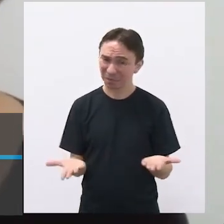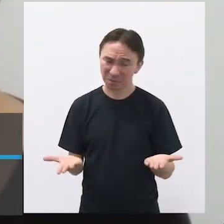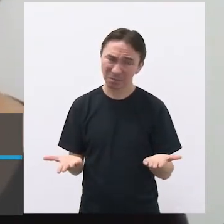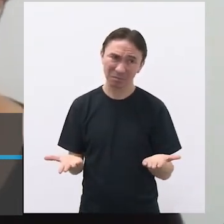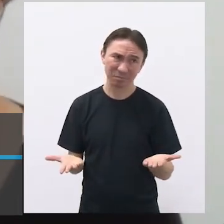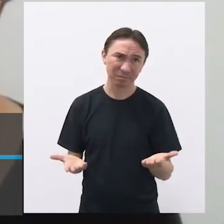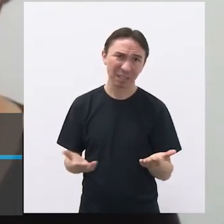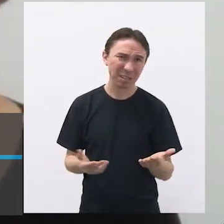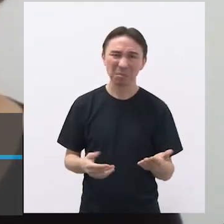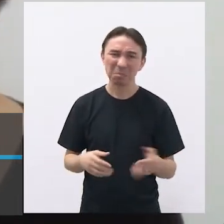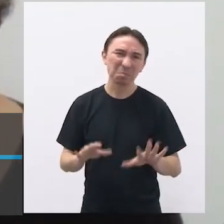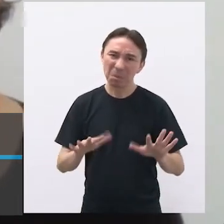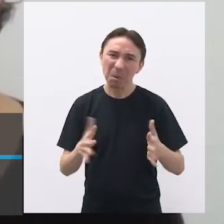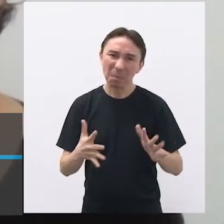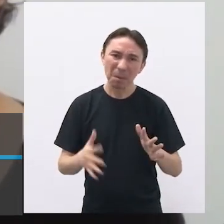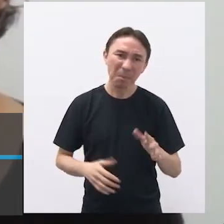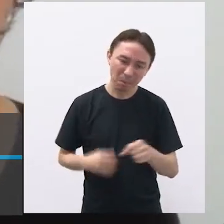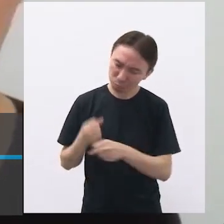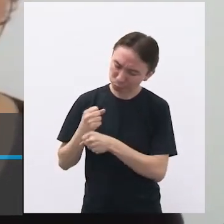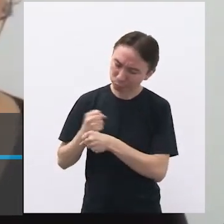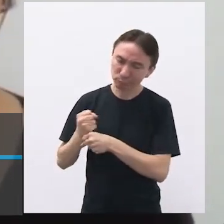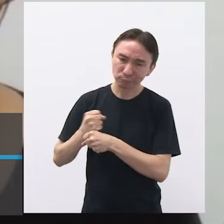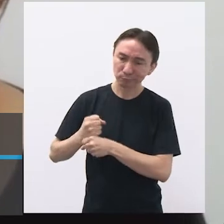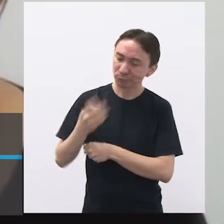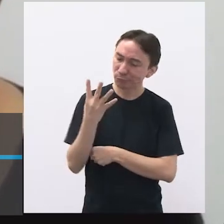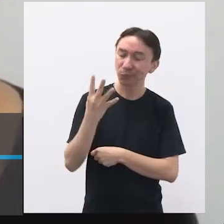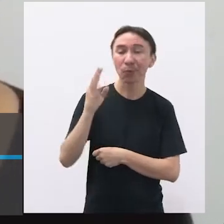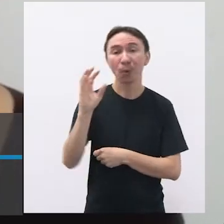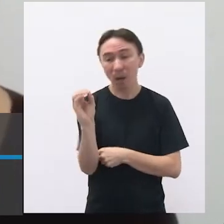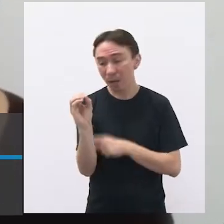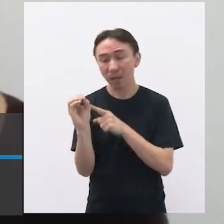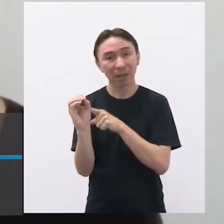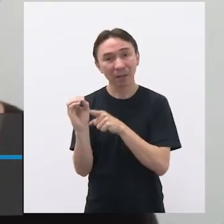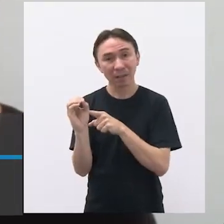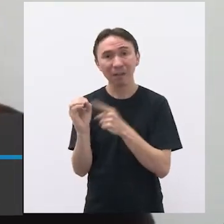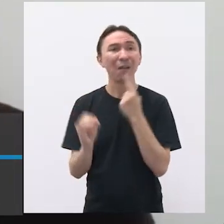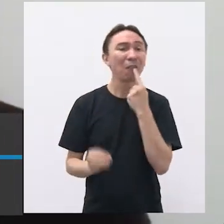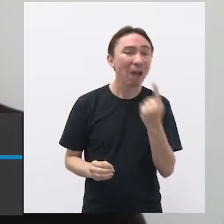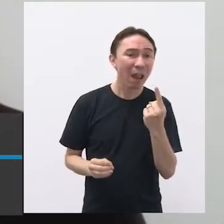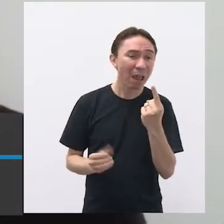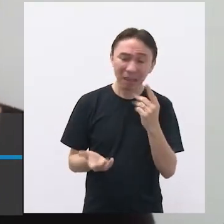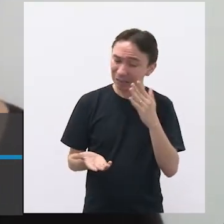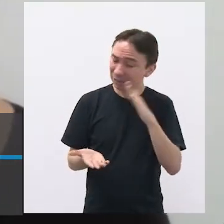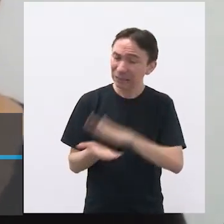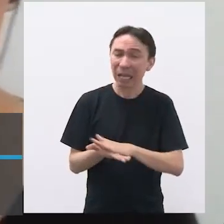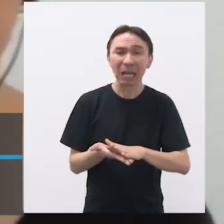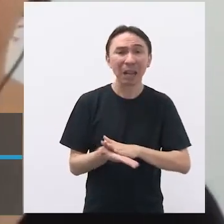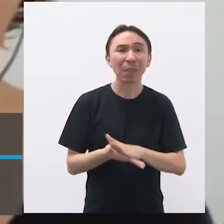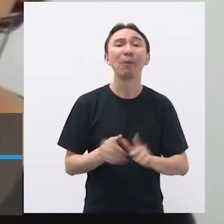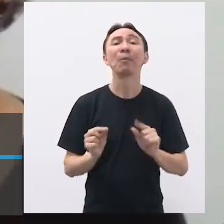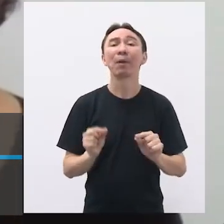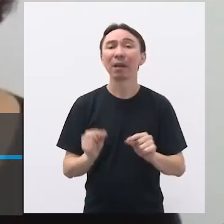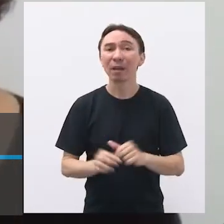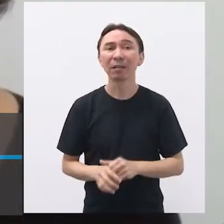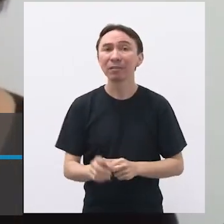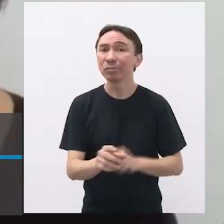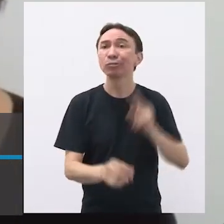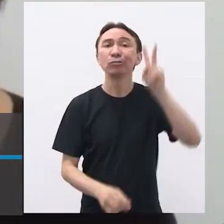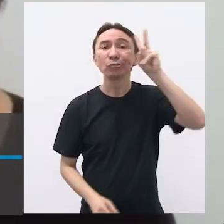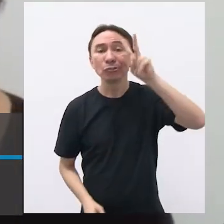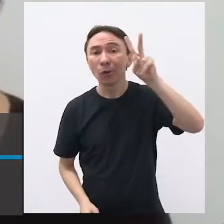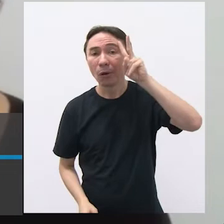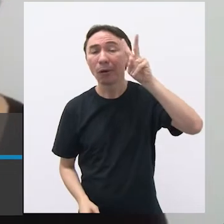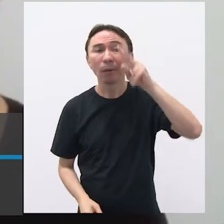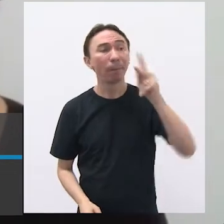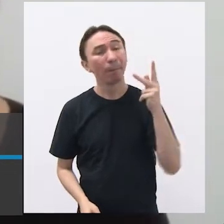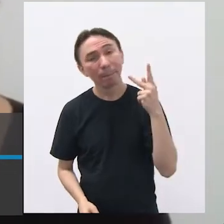aí 40 anos, né? Pouco, quase nada se fala da história daquelas populações